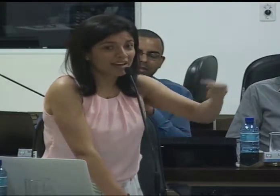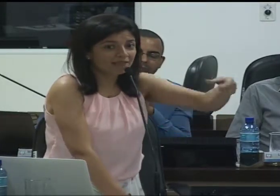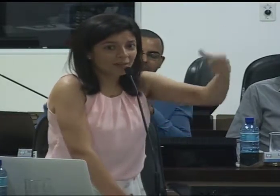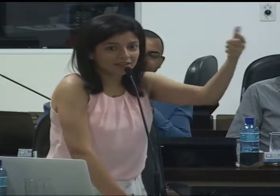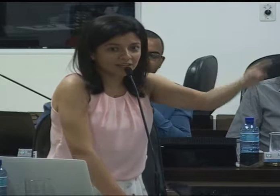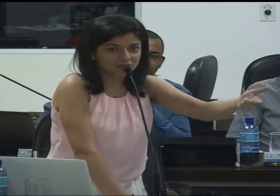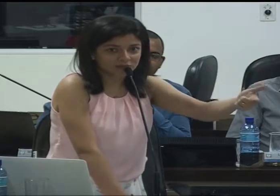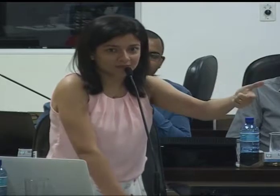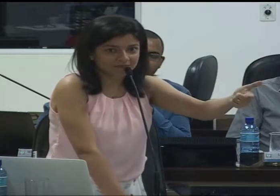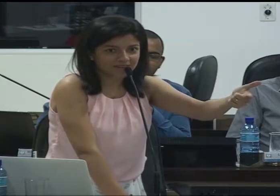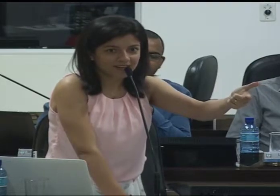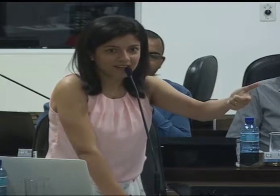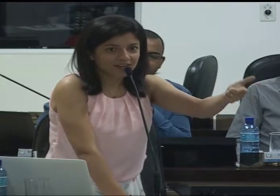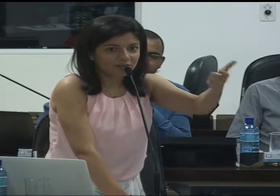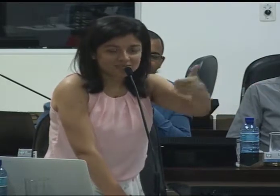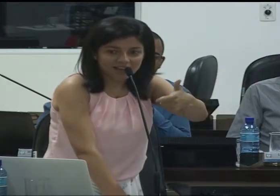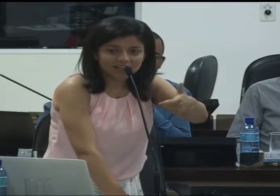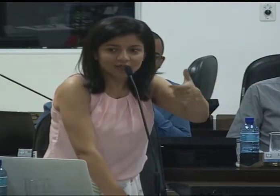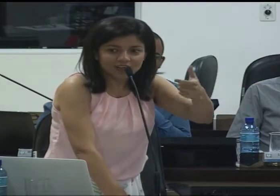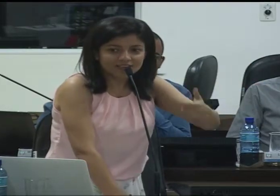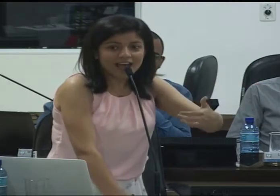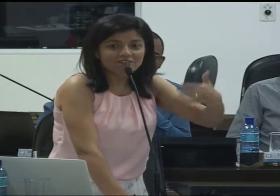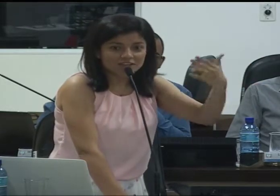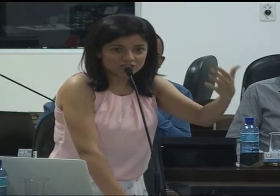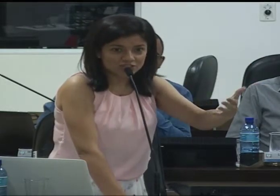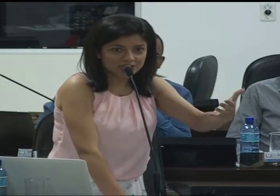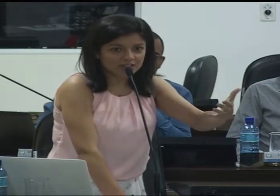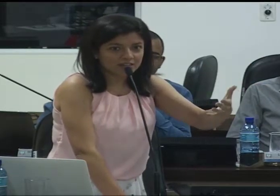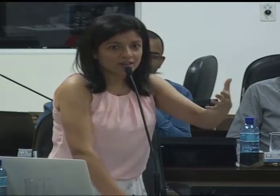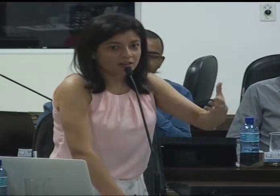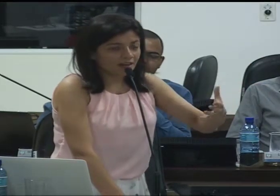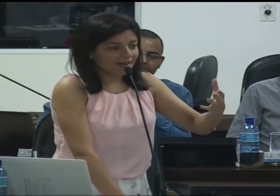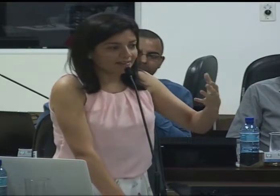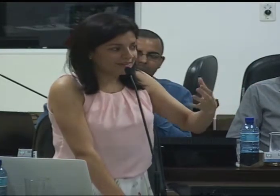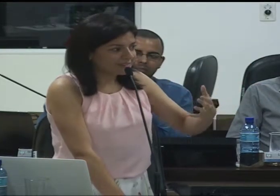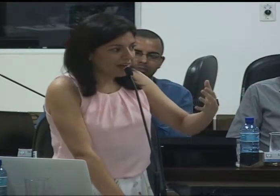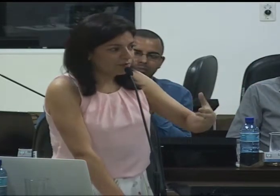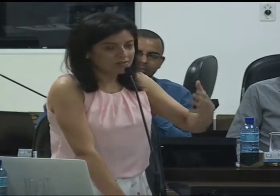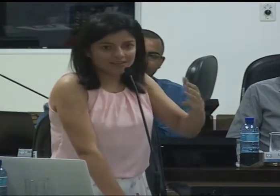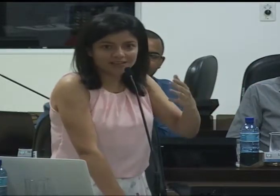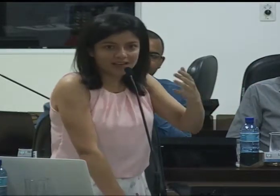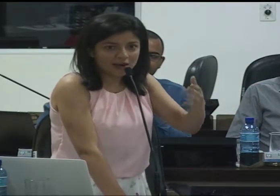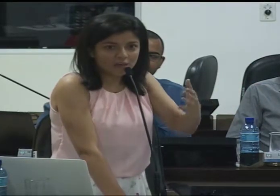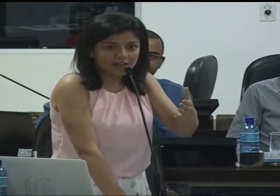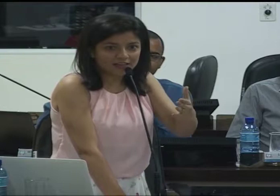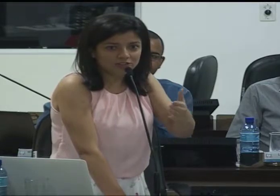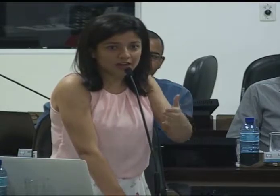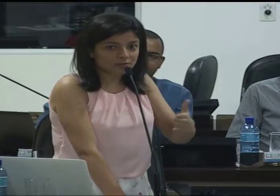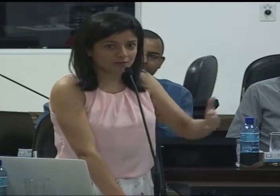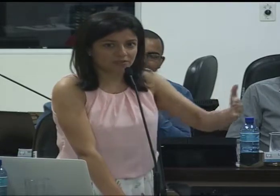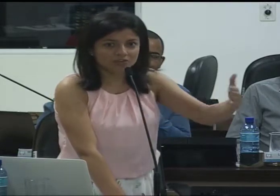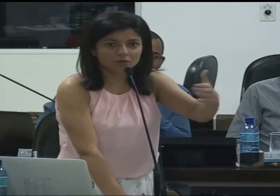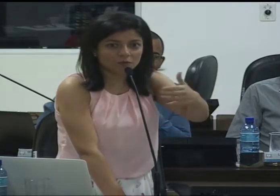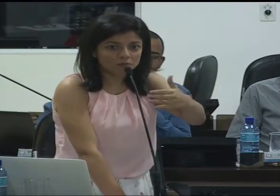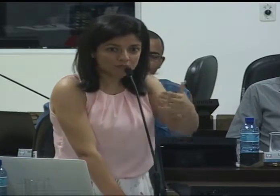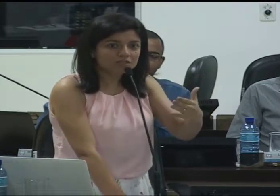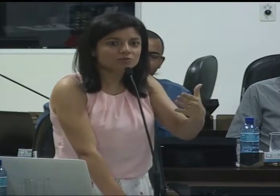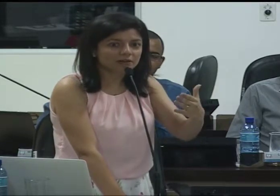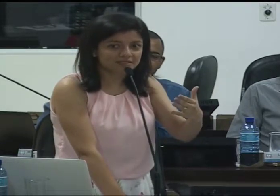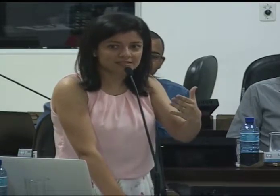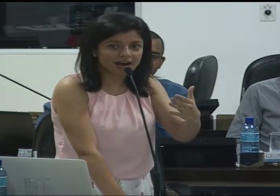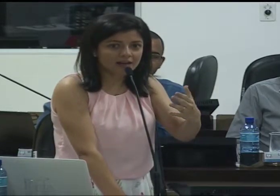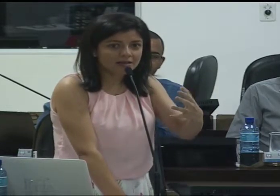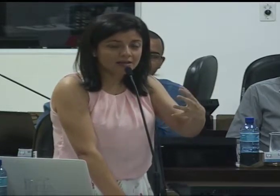poder regulamentador. O Estado, ele deve agir nas causas em que realmente a sociedade não consiga